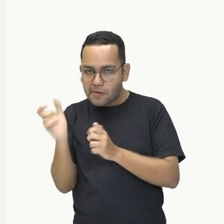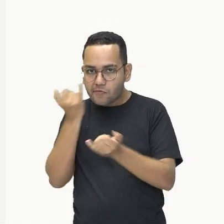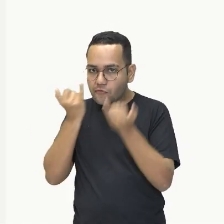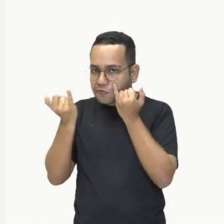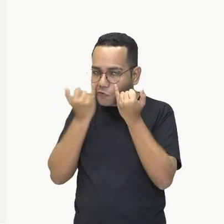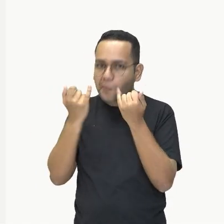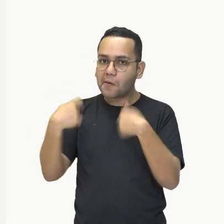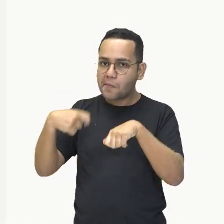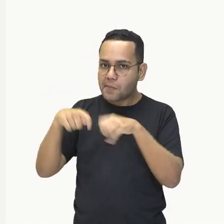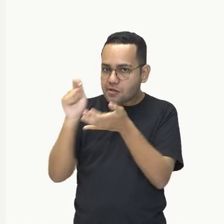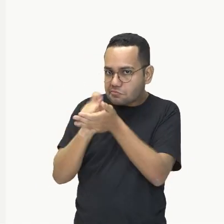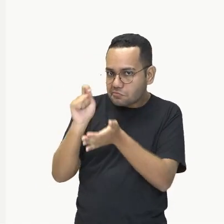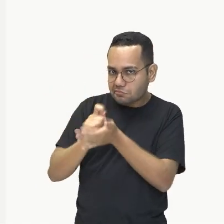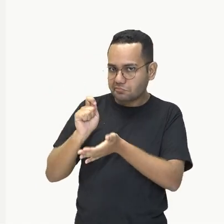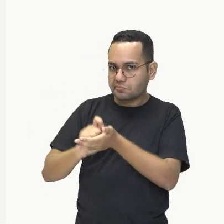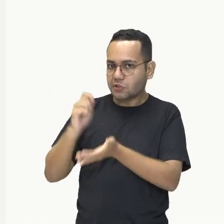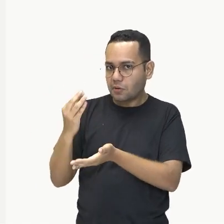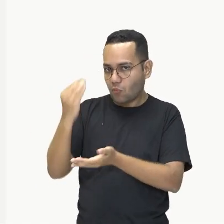Um termo,